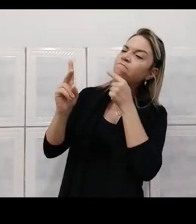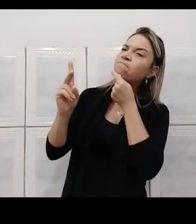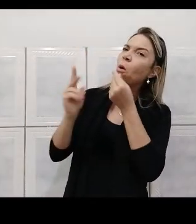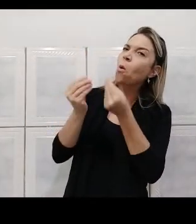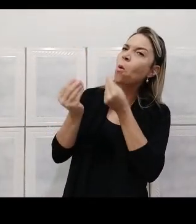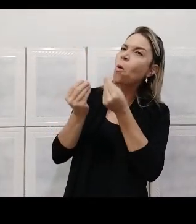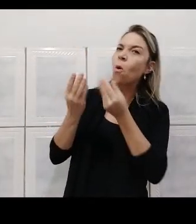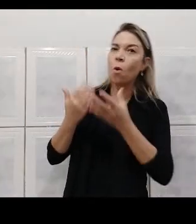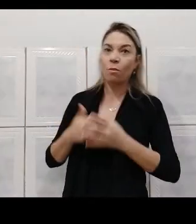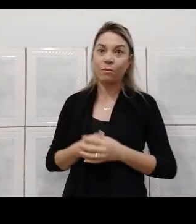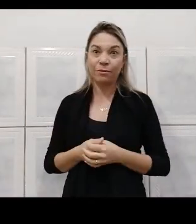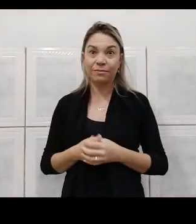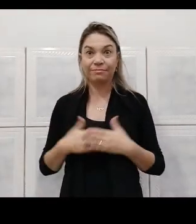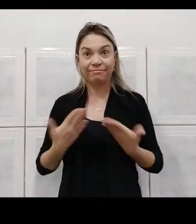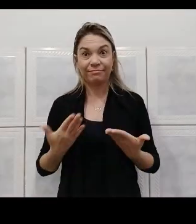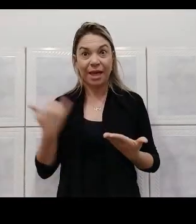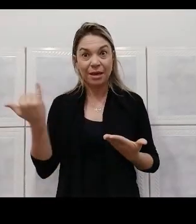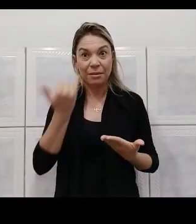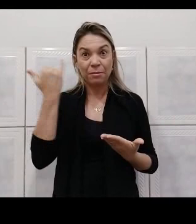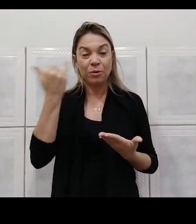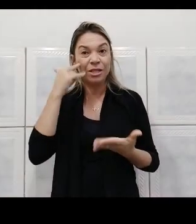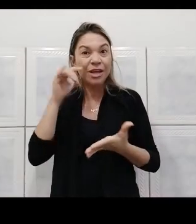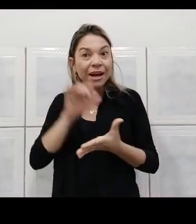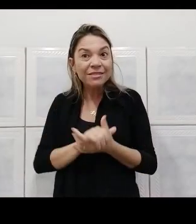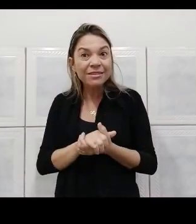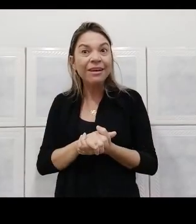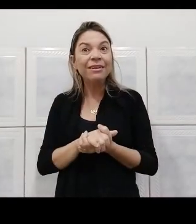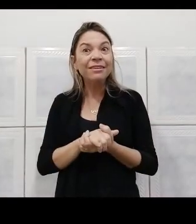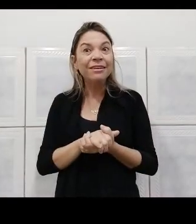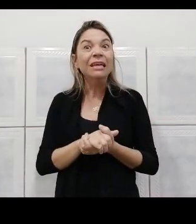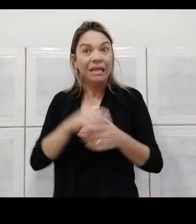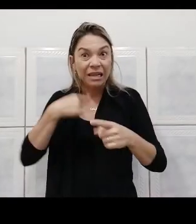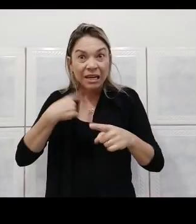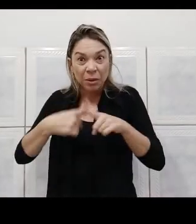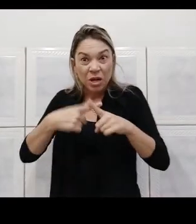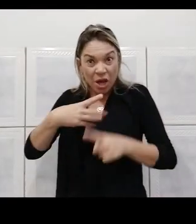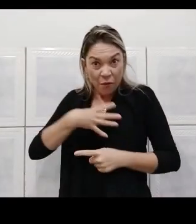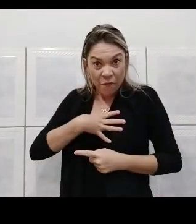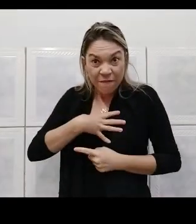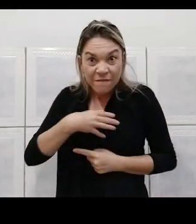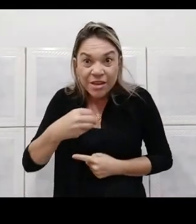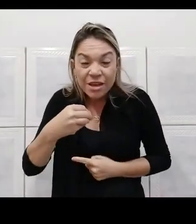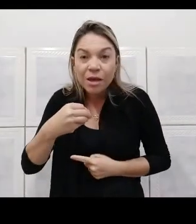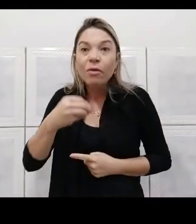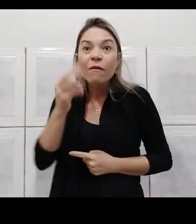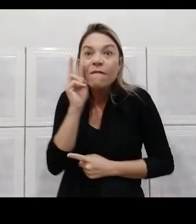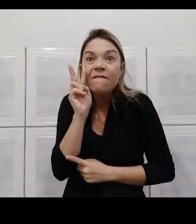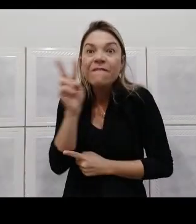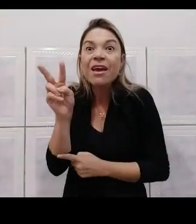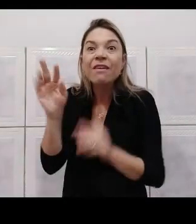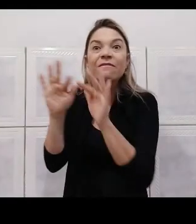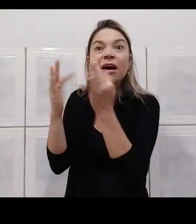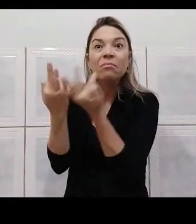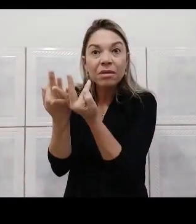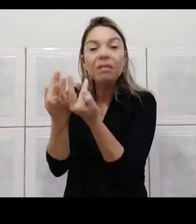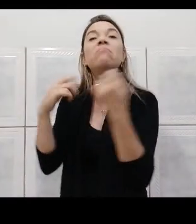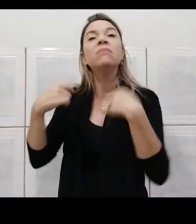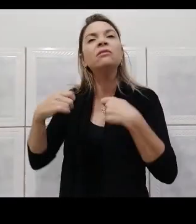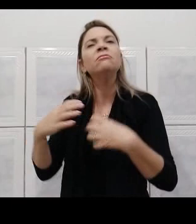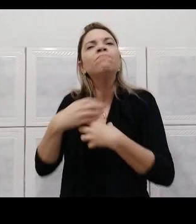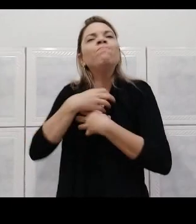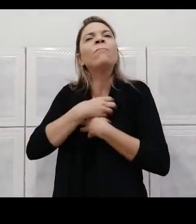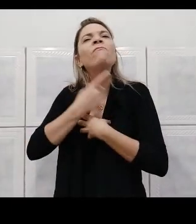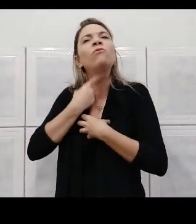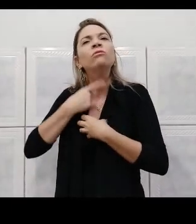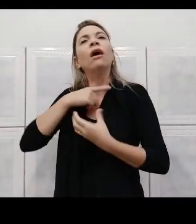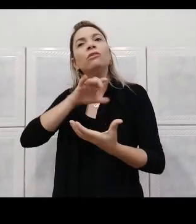formar uma família. Mas o certo é que a palavra de Deus nos mostra que Deus abençoa mães quando entrega